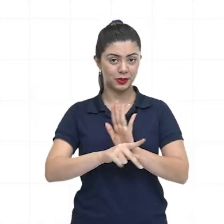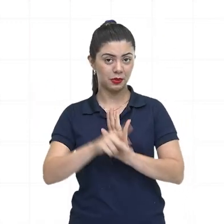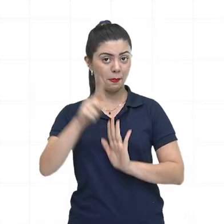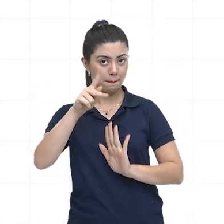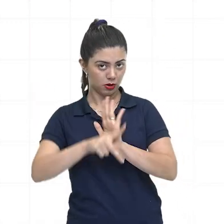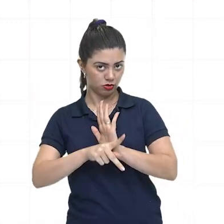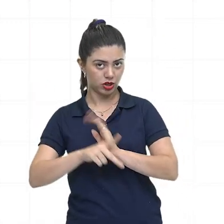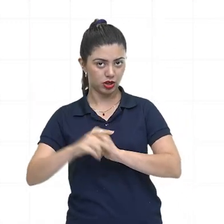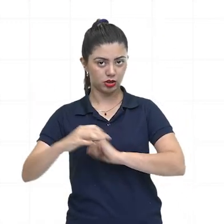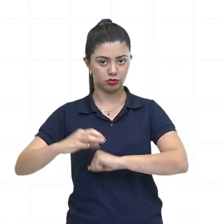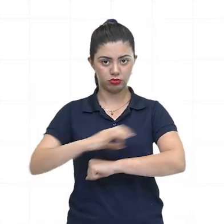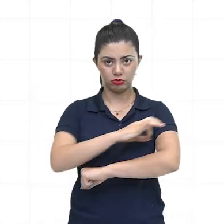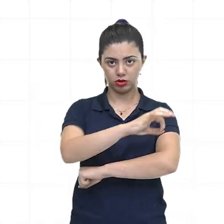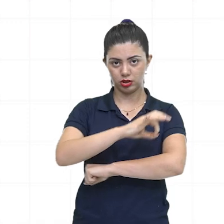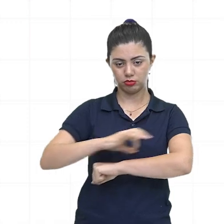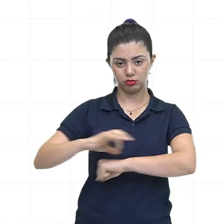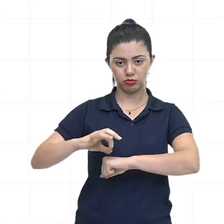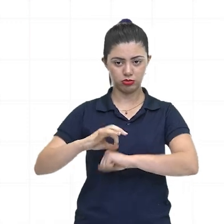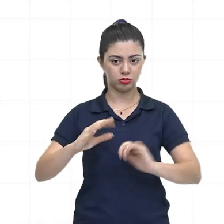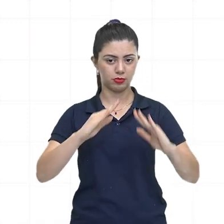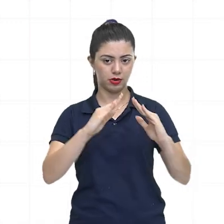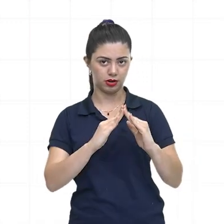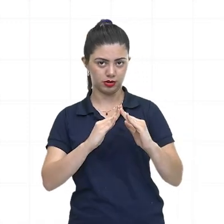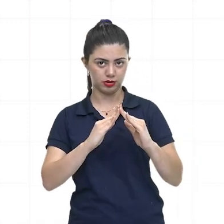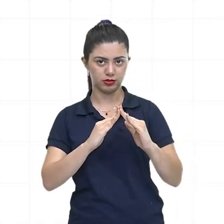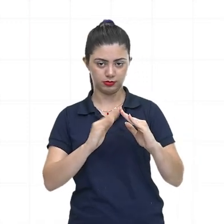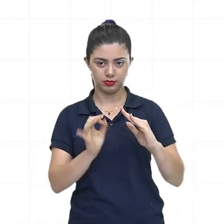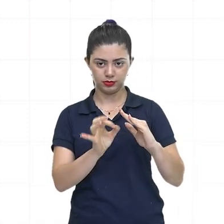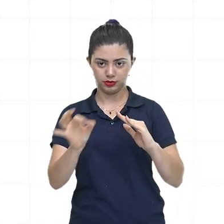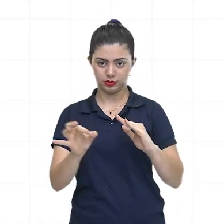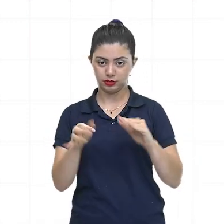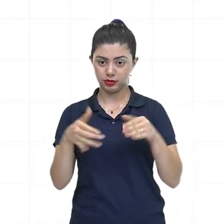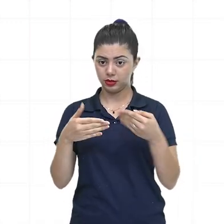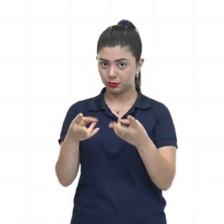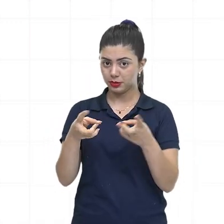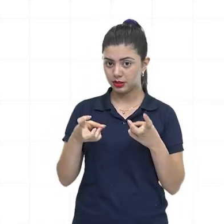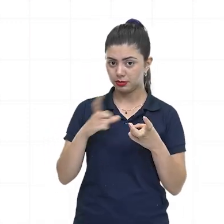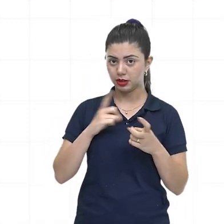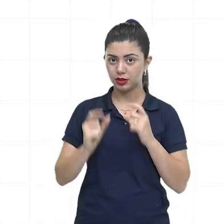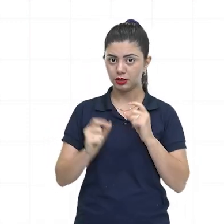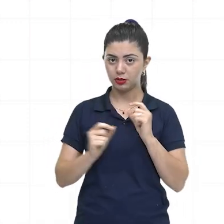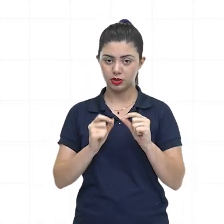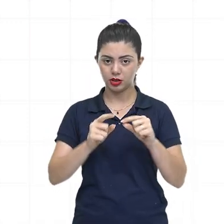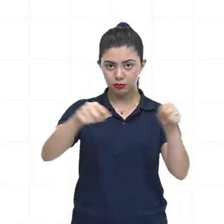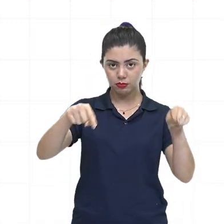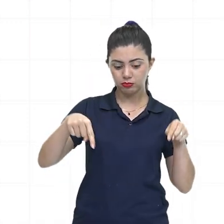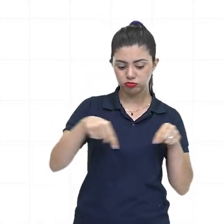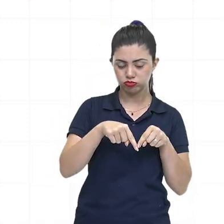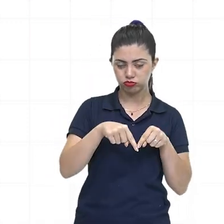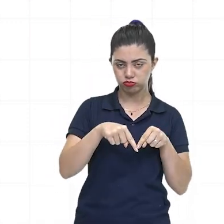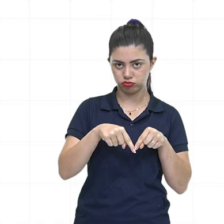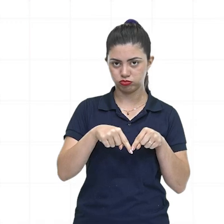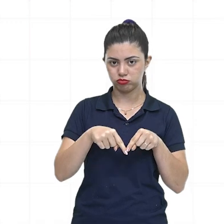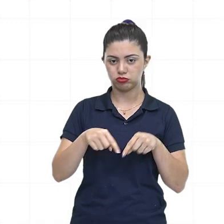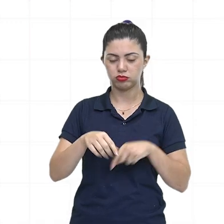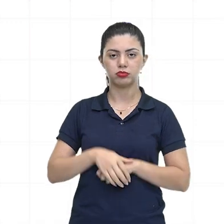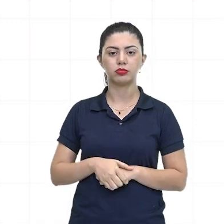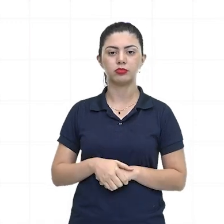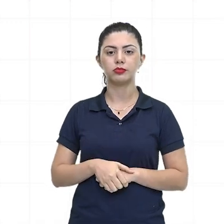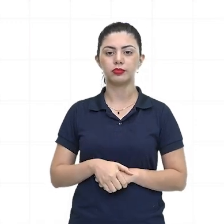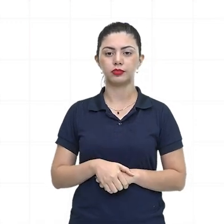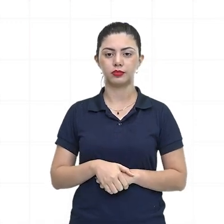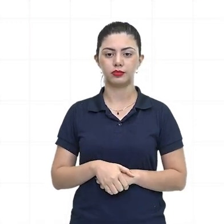certo? Na qual nós observamos aqui, algumas divisões. Nesse caso